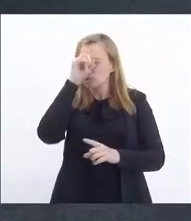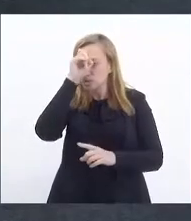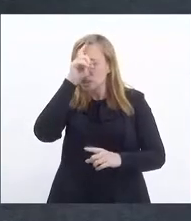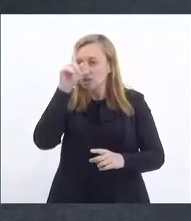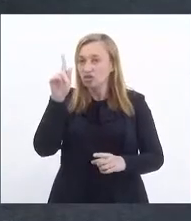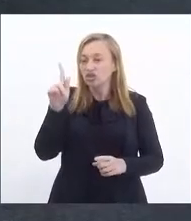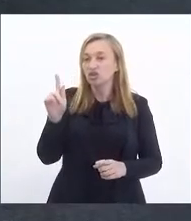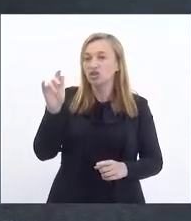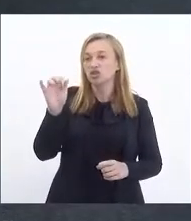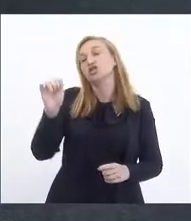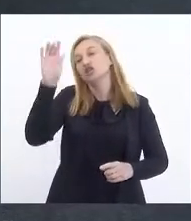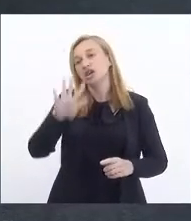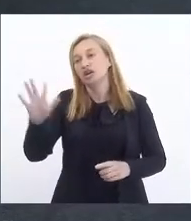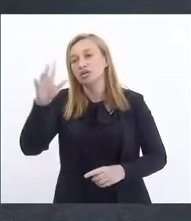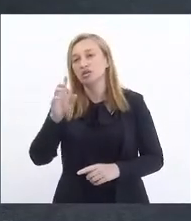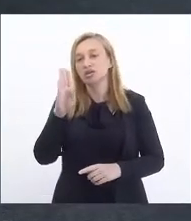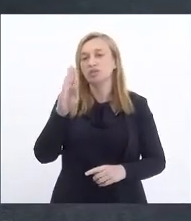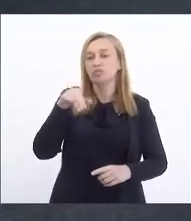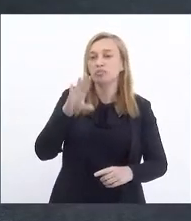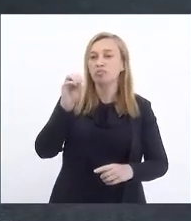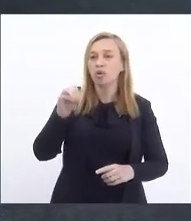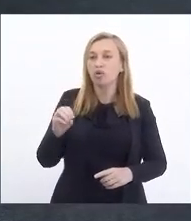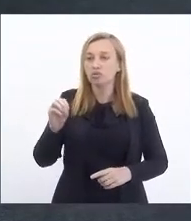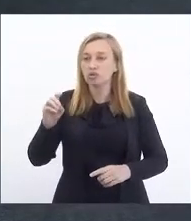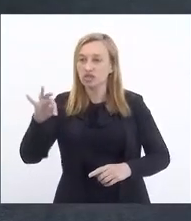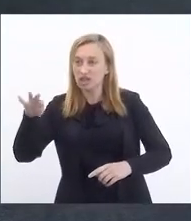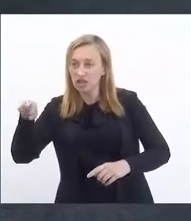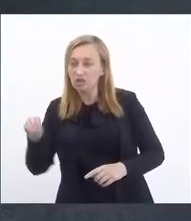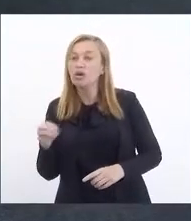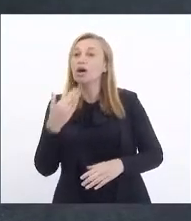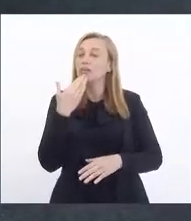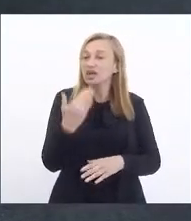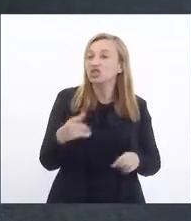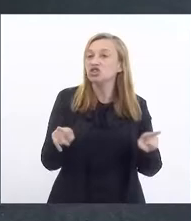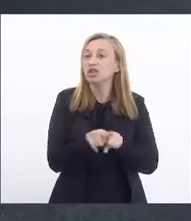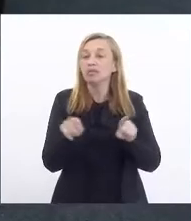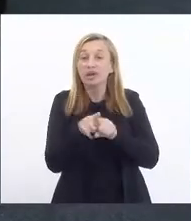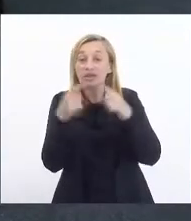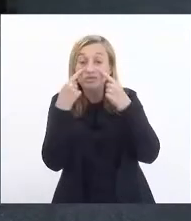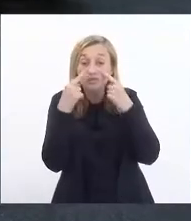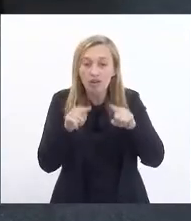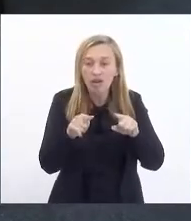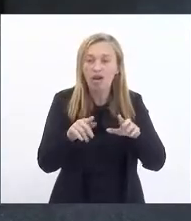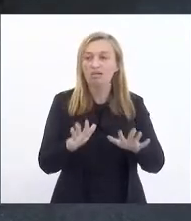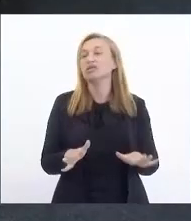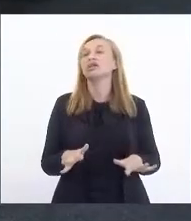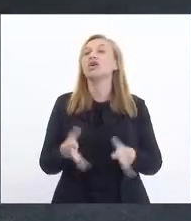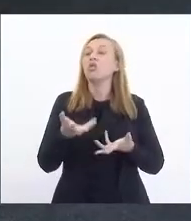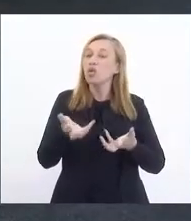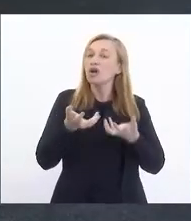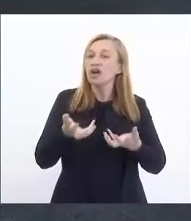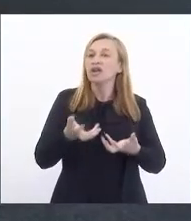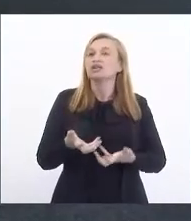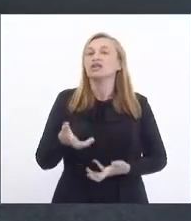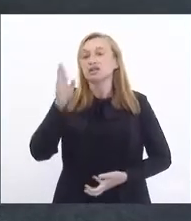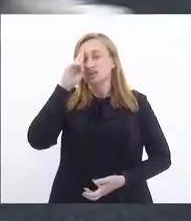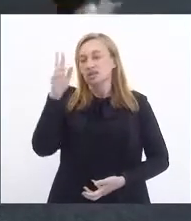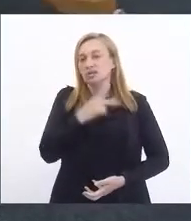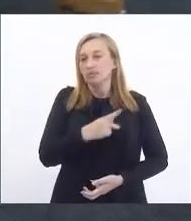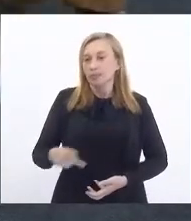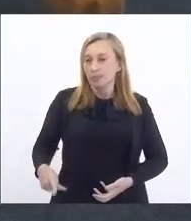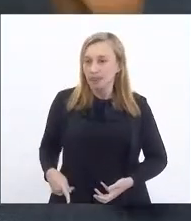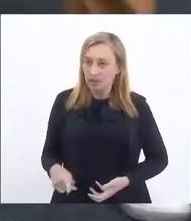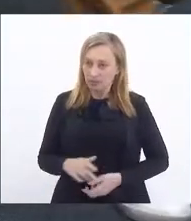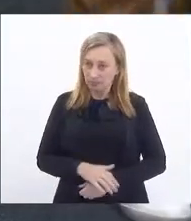sucesso entendemos que devemos também pedir esse olhar atento eu quero senhora presidente